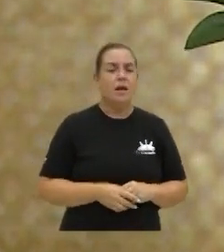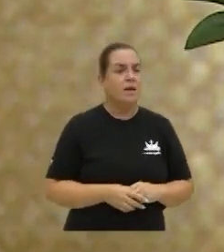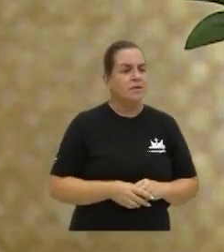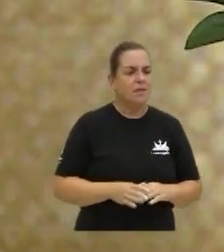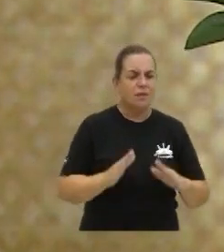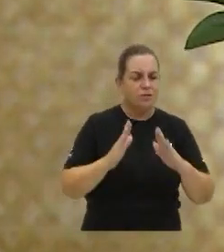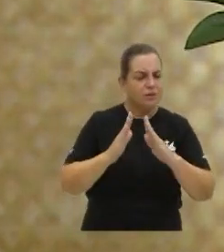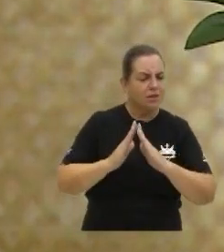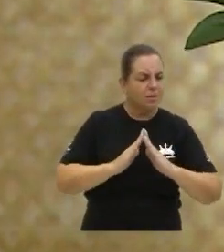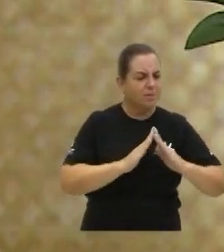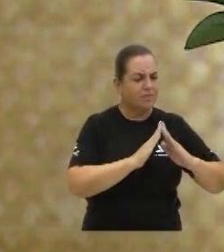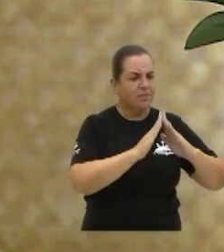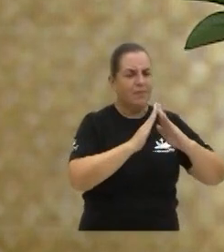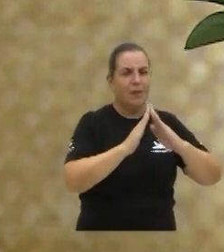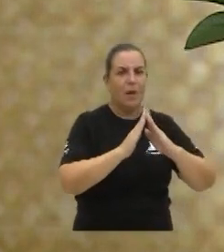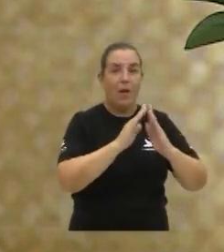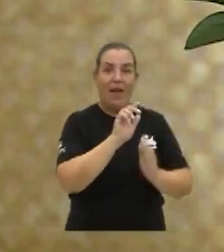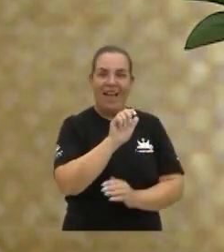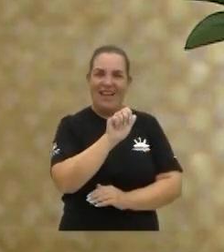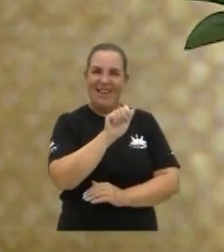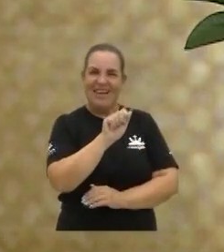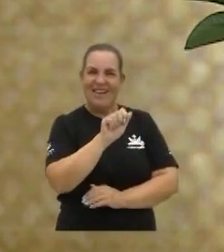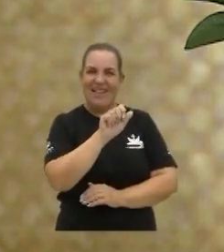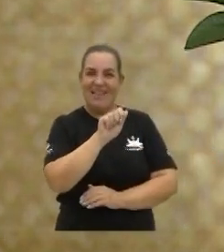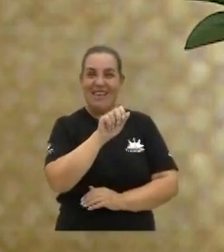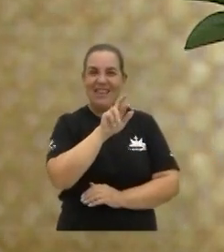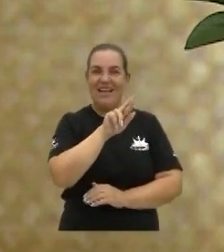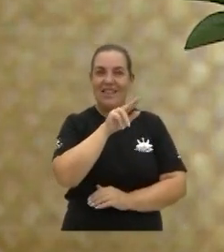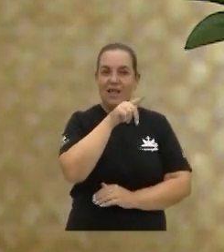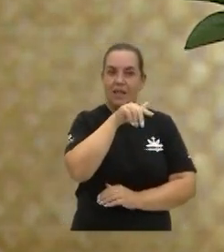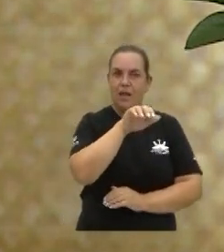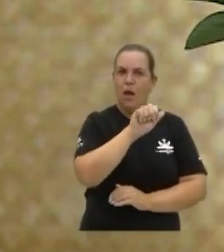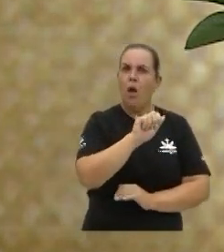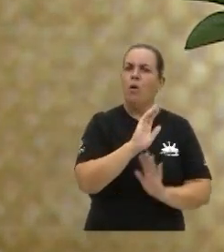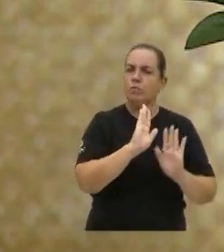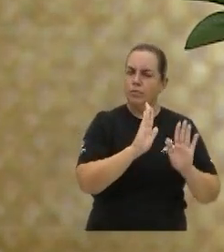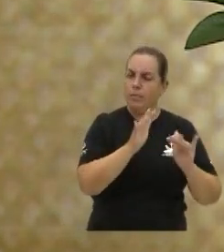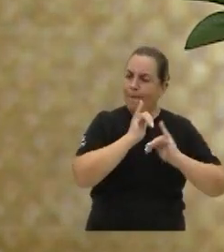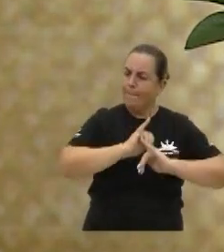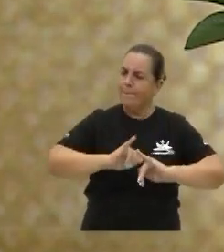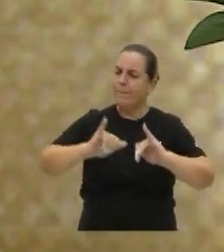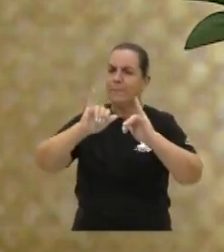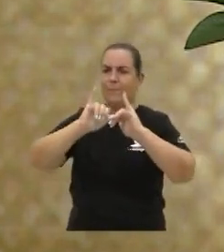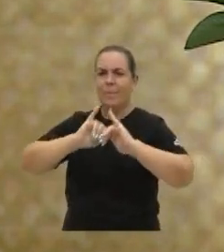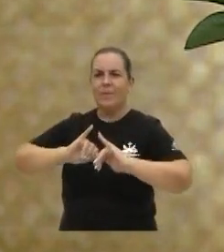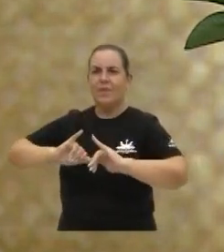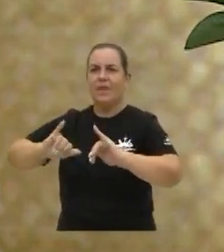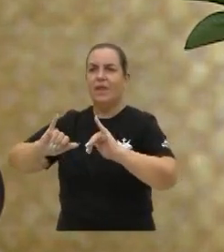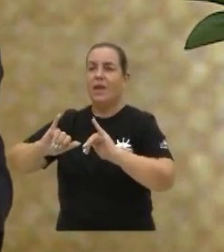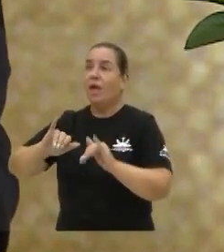A casa de Arão, agora o diga: